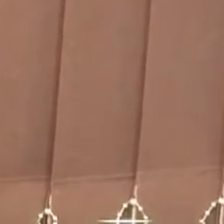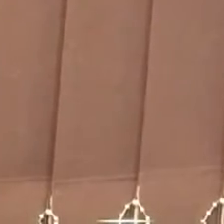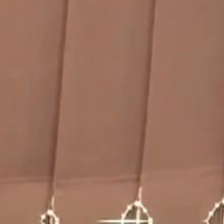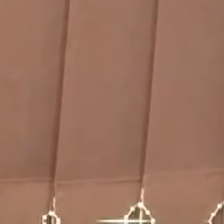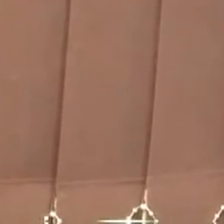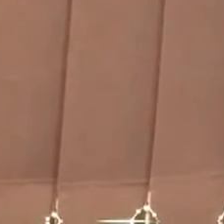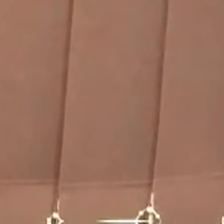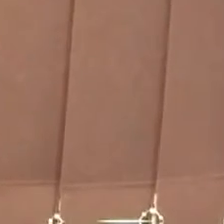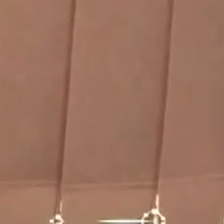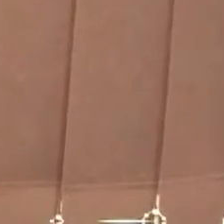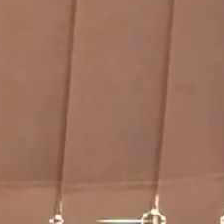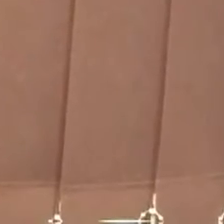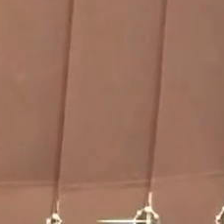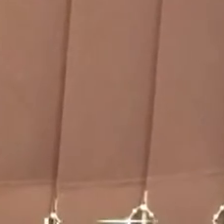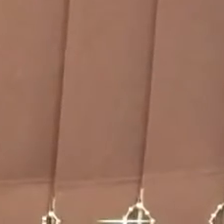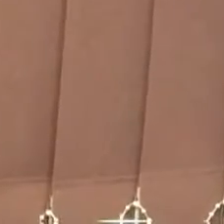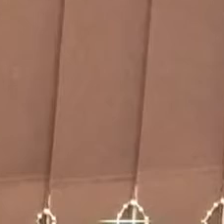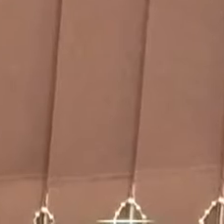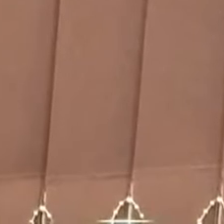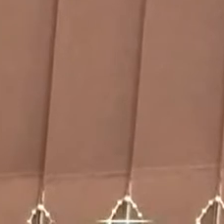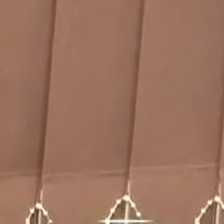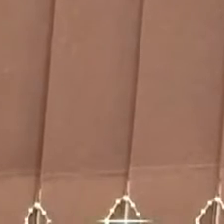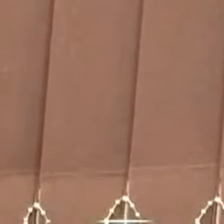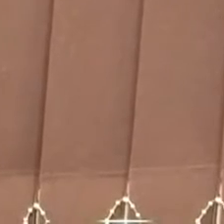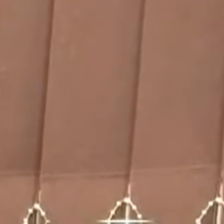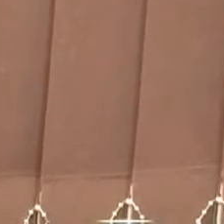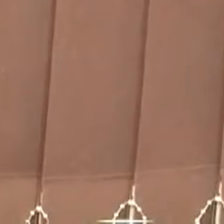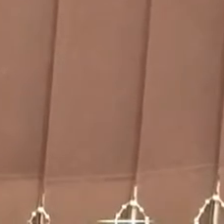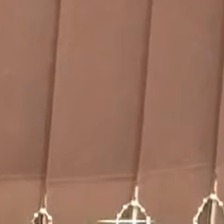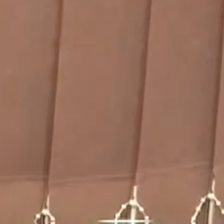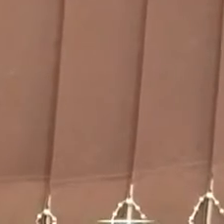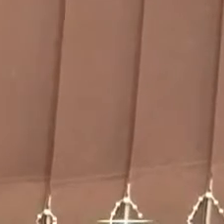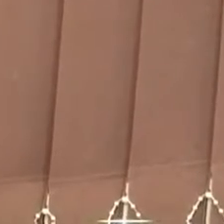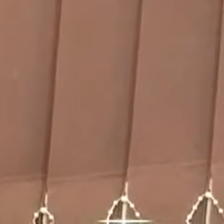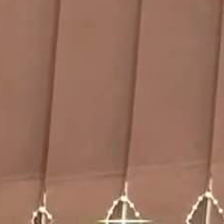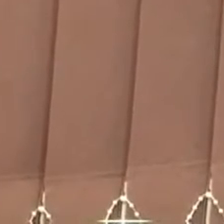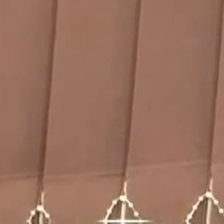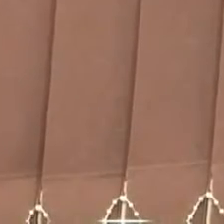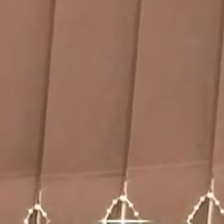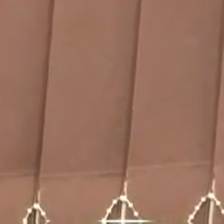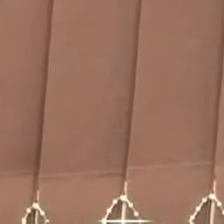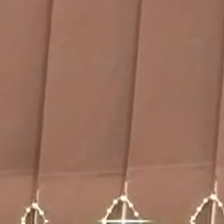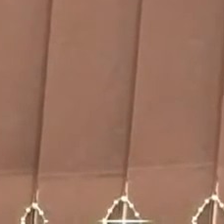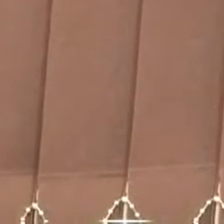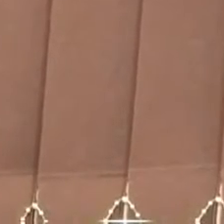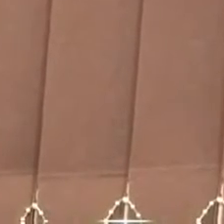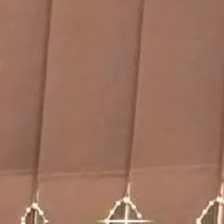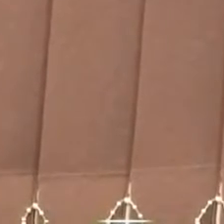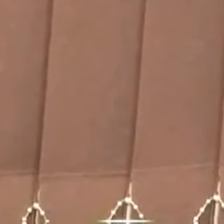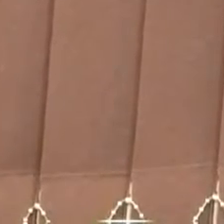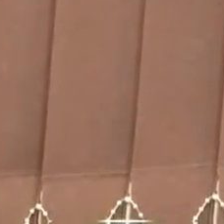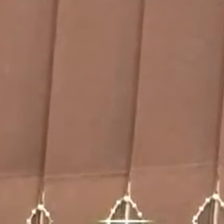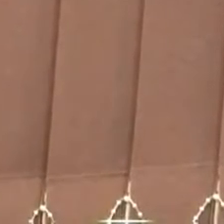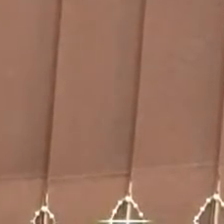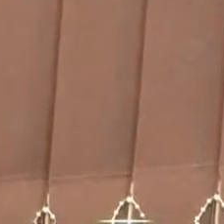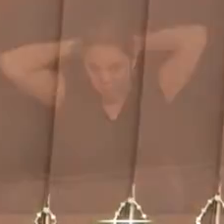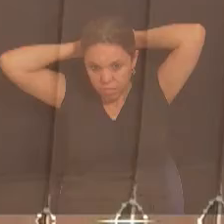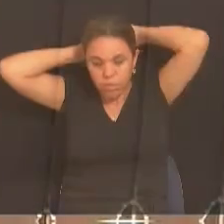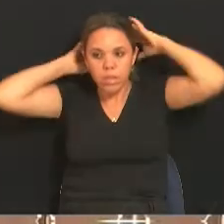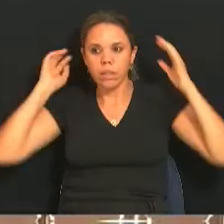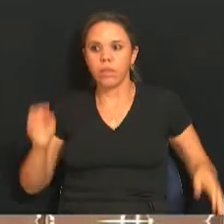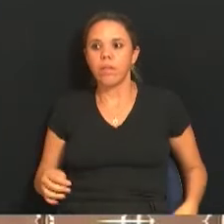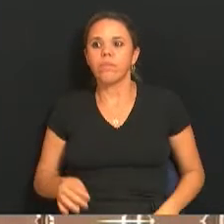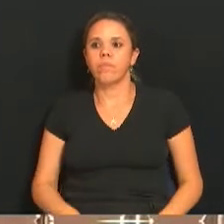estudioso, né? Já está aí na sua fase de doutorado, então deve pesquisar muito sobre o assunto. Conselho que você falou da participação importante que tem que ter